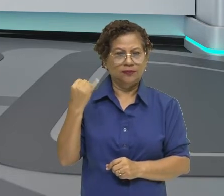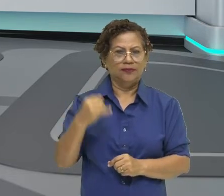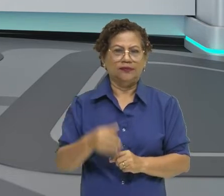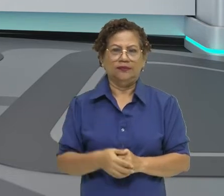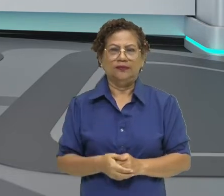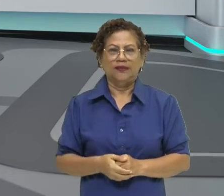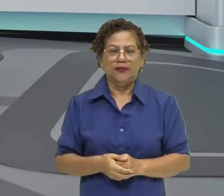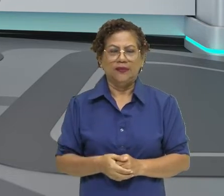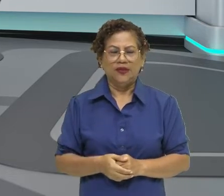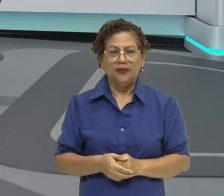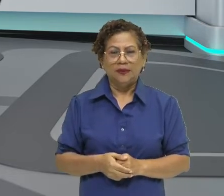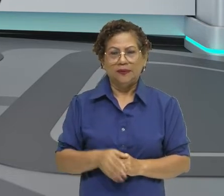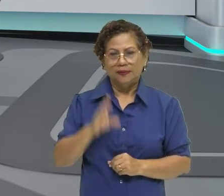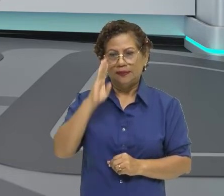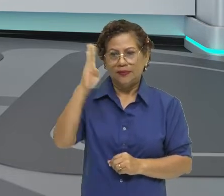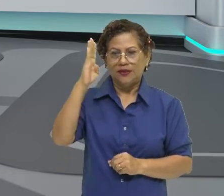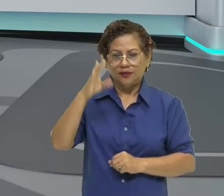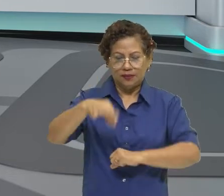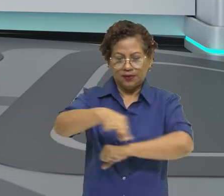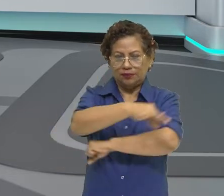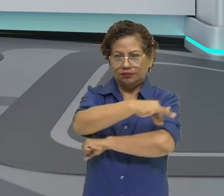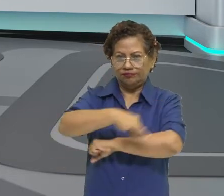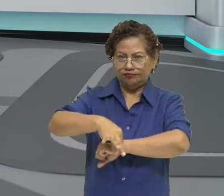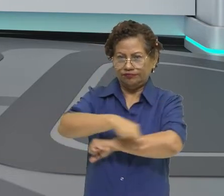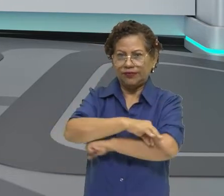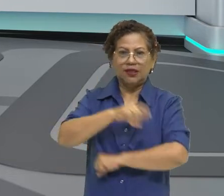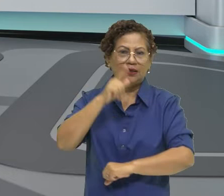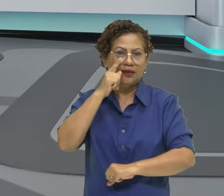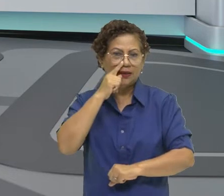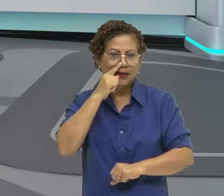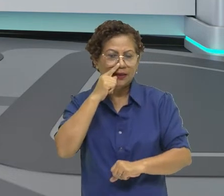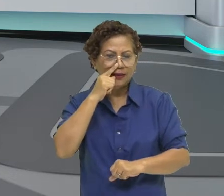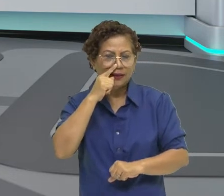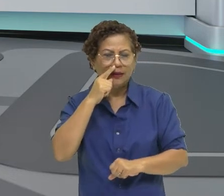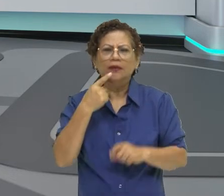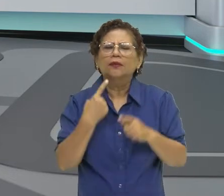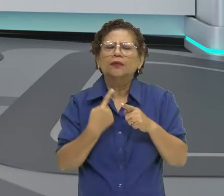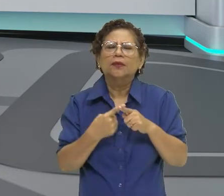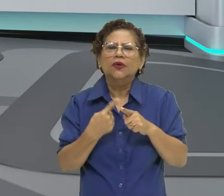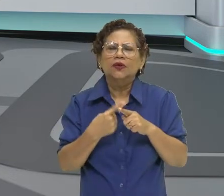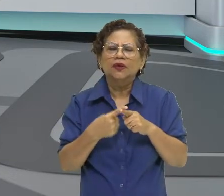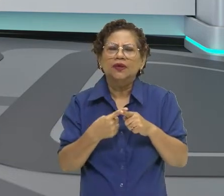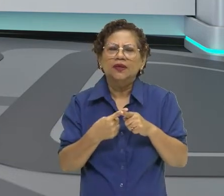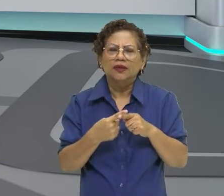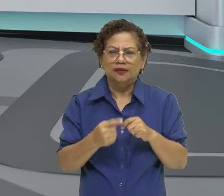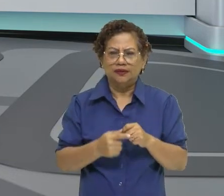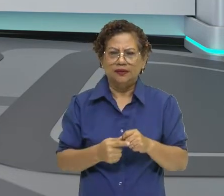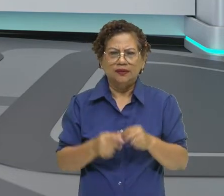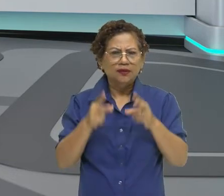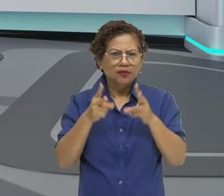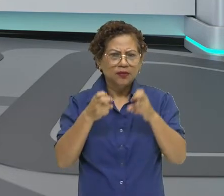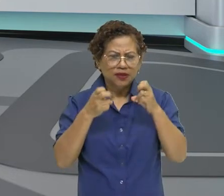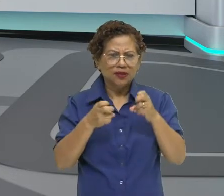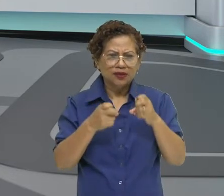importantíssimos na arquitetura grega, né? Por quê? Vocês estão percebendo que essas colunas são diferentes ou são iguais? Vamos olhar.